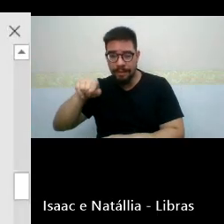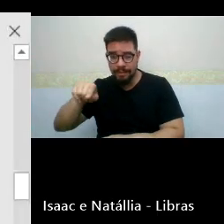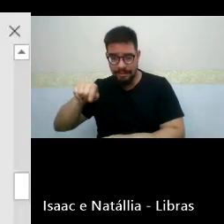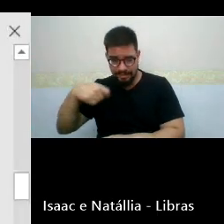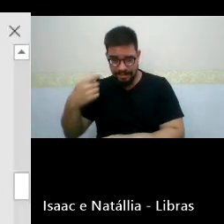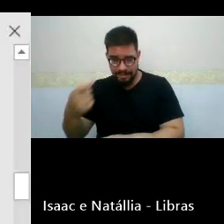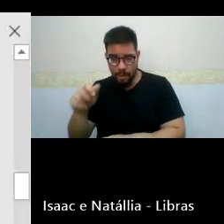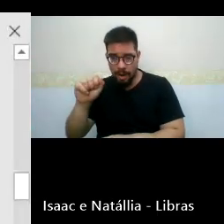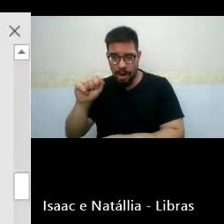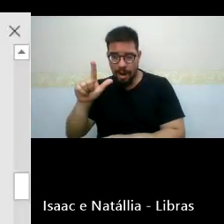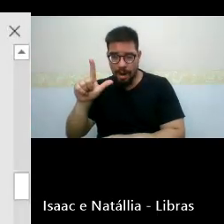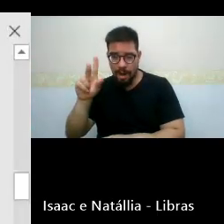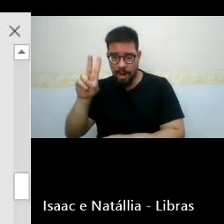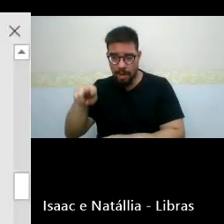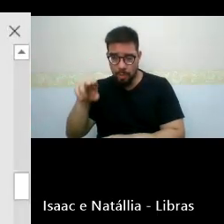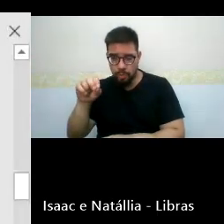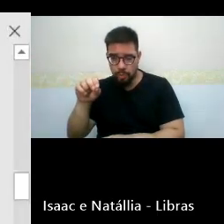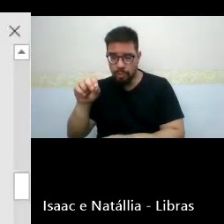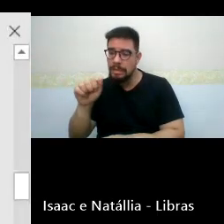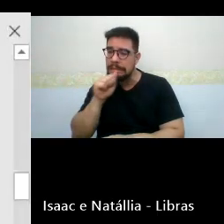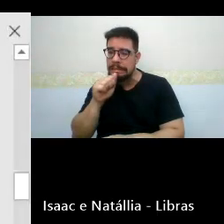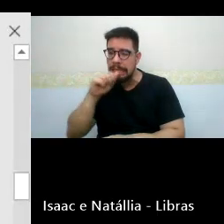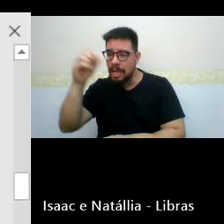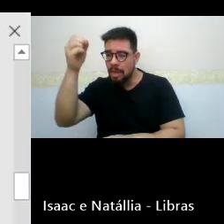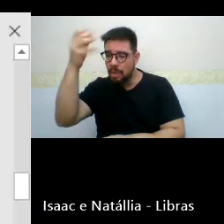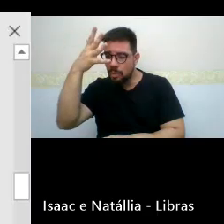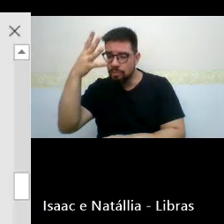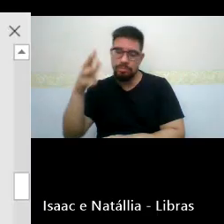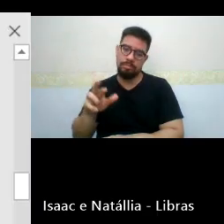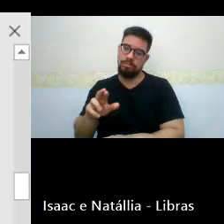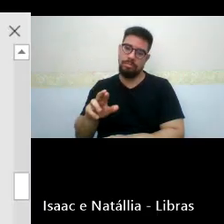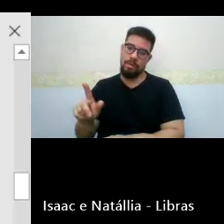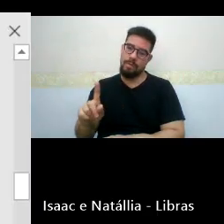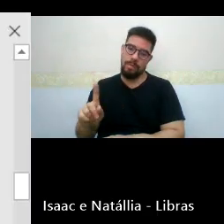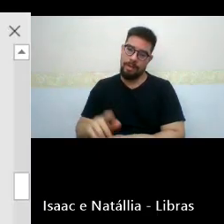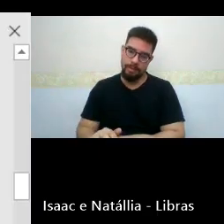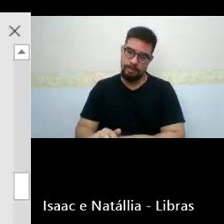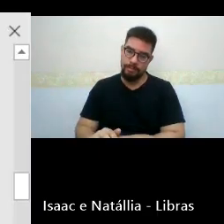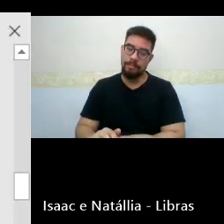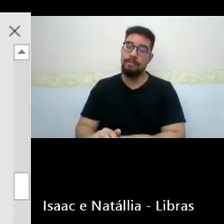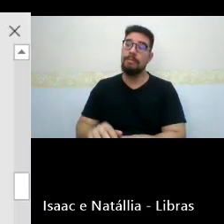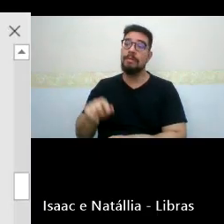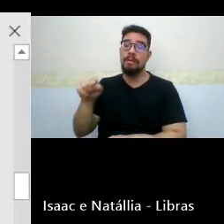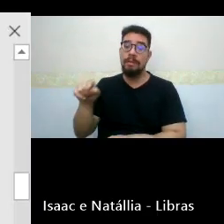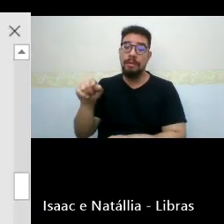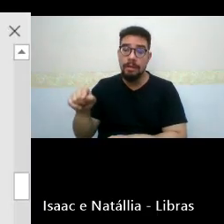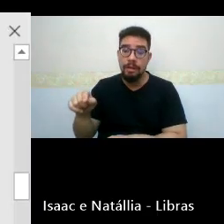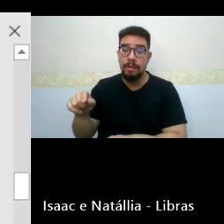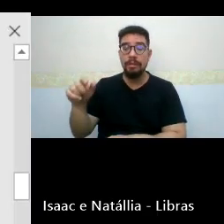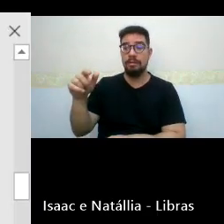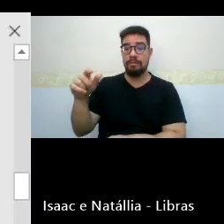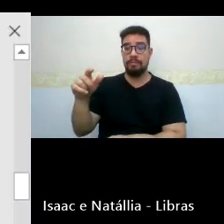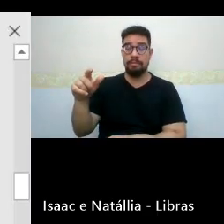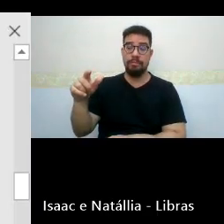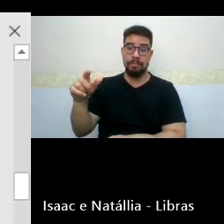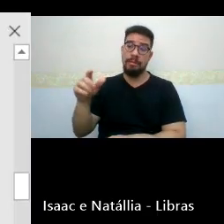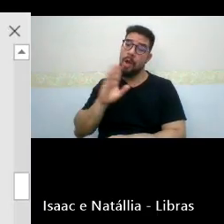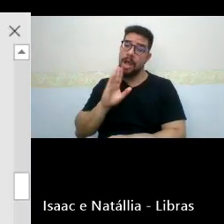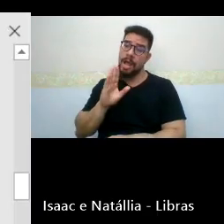programático, ao qual ela está submetida naquele ano escolar. Mas ela tem